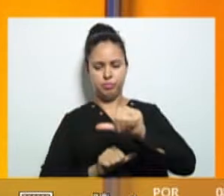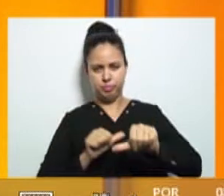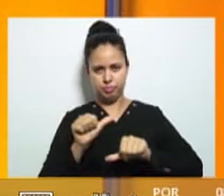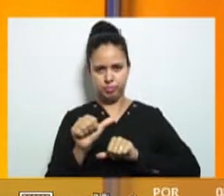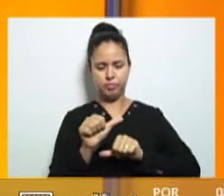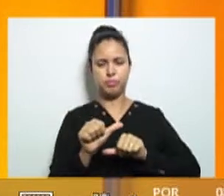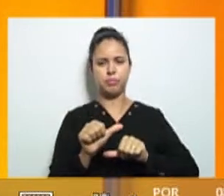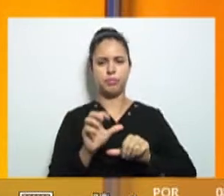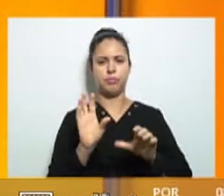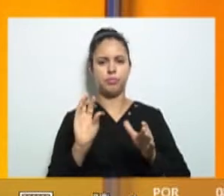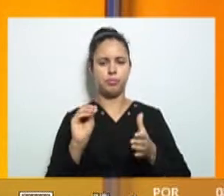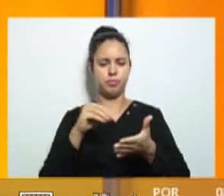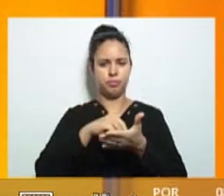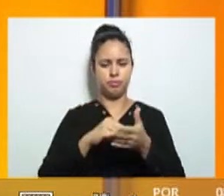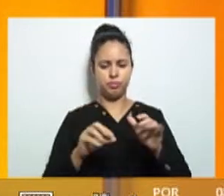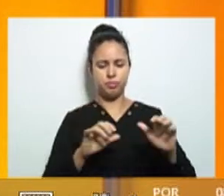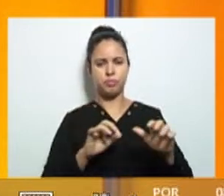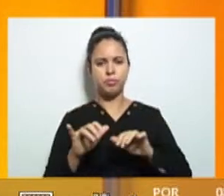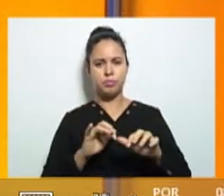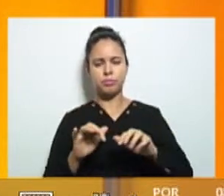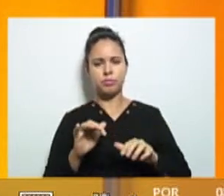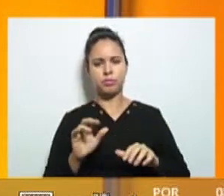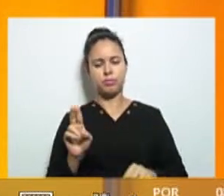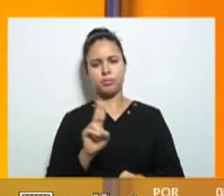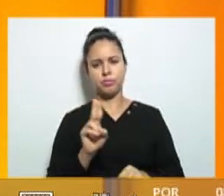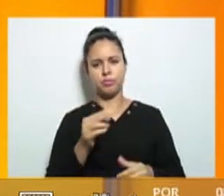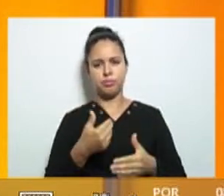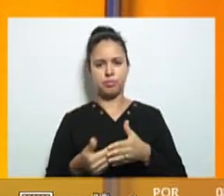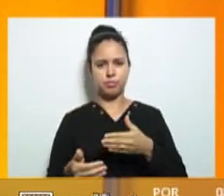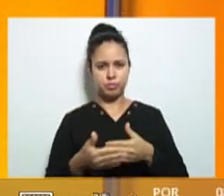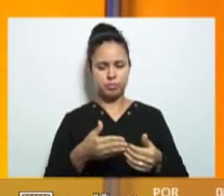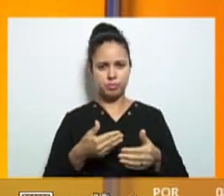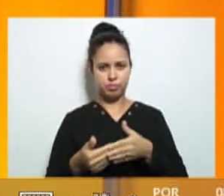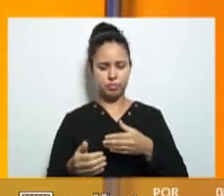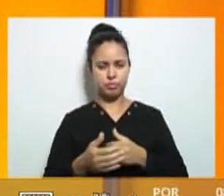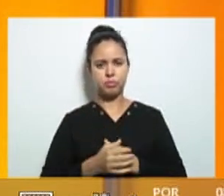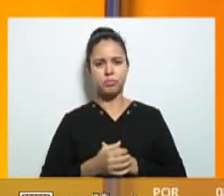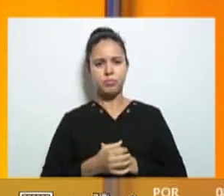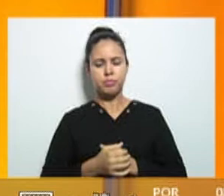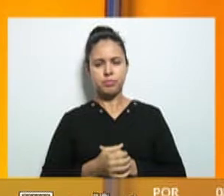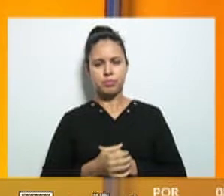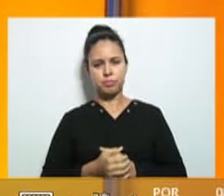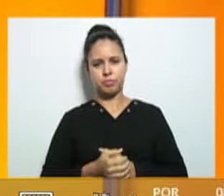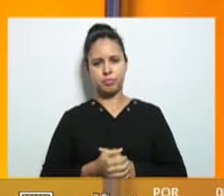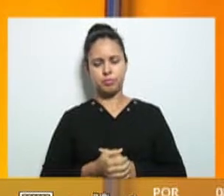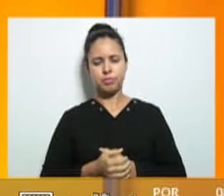ó, qualquer nome, cooperativismo,